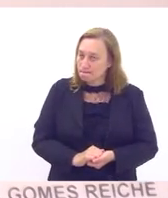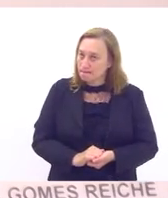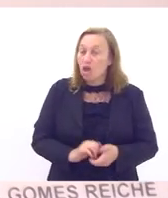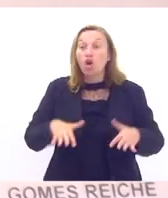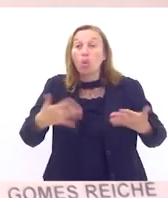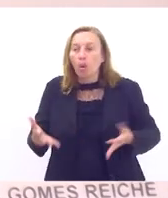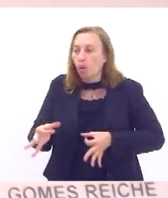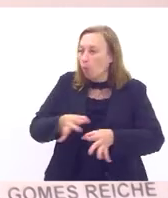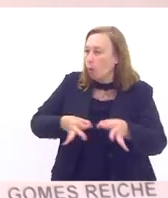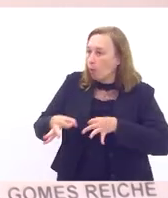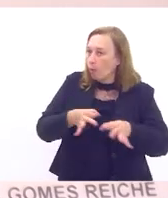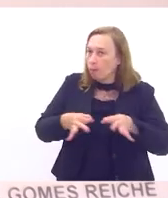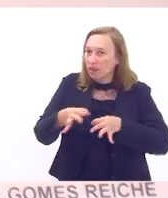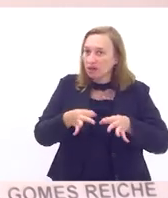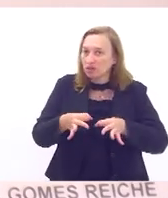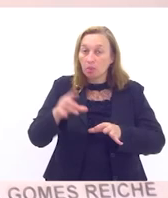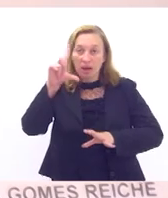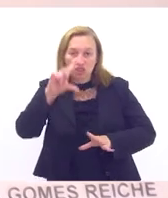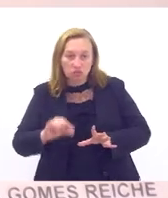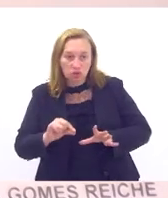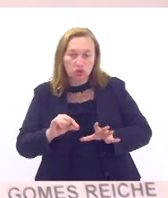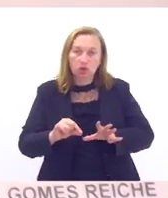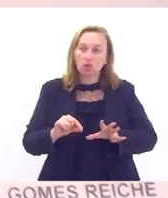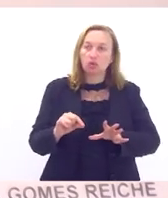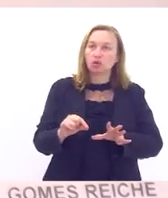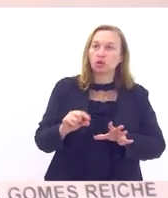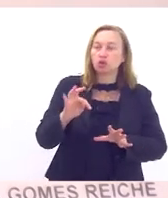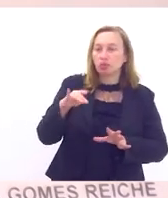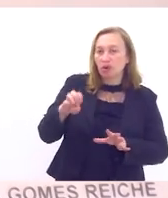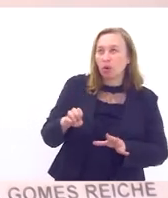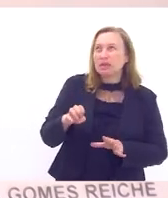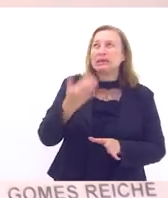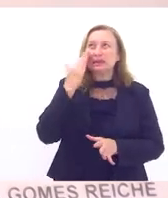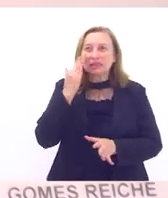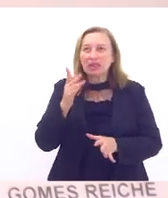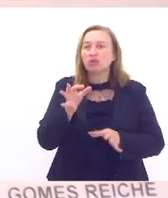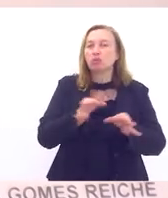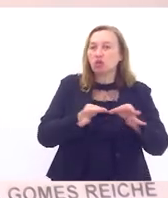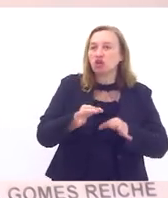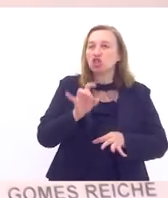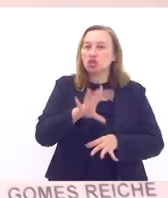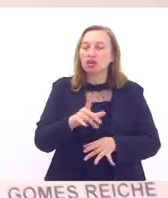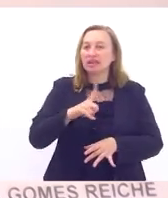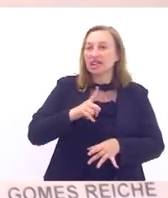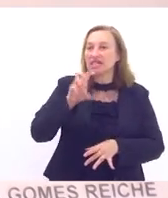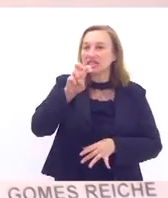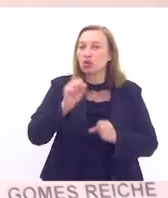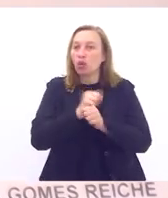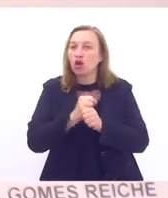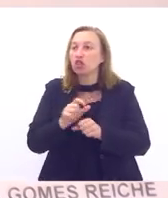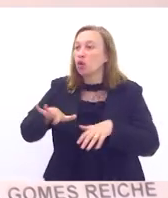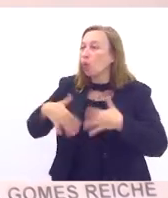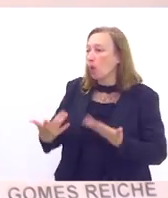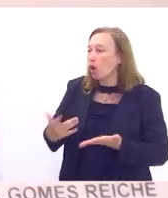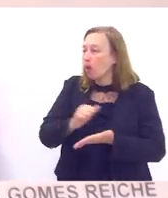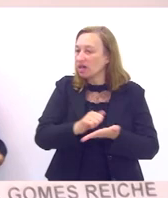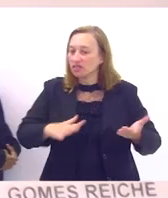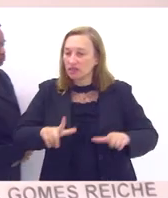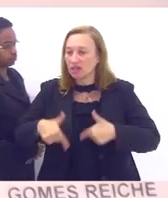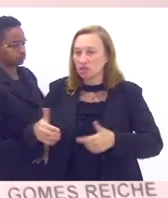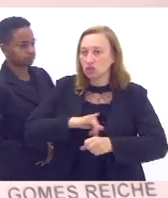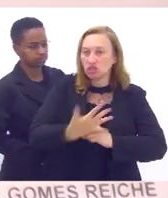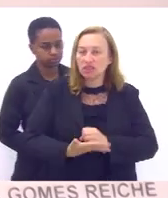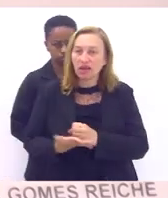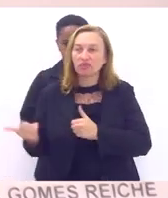qual o plano para a eliminação da tuberculose, entendendo que esse projeto só tem 5 anos, o que a gente vai fazer depois, né? Então, quais são as ações sustentáveis para